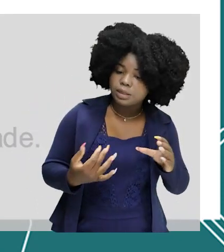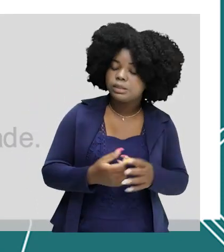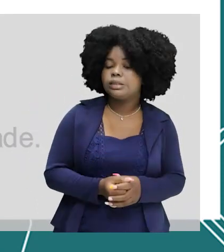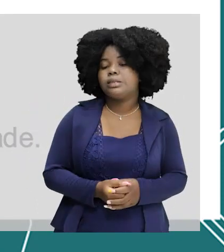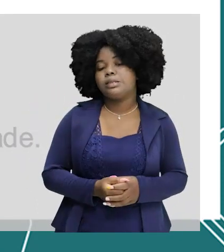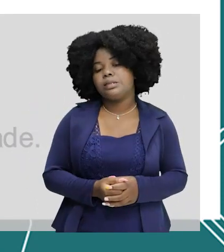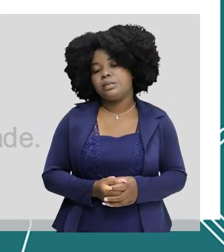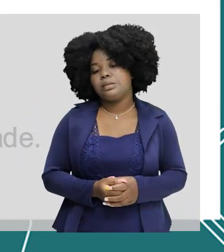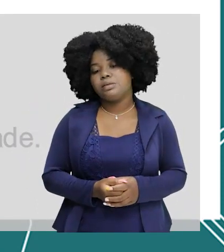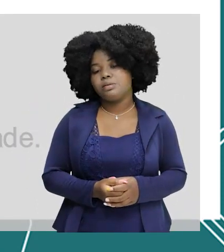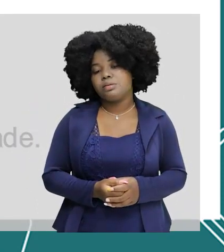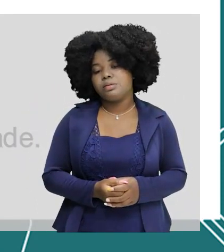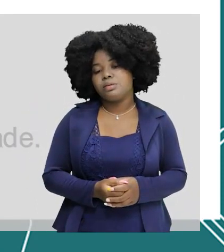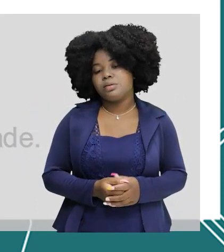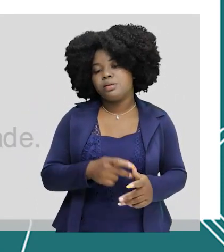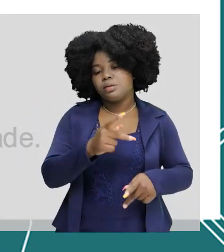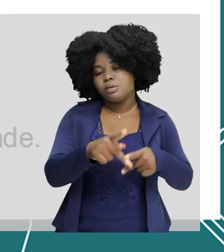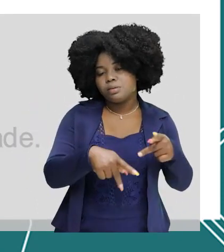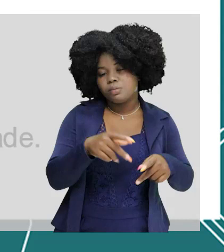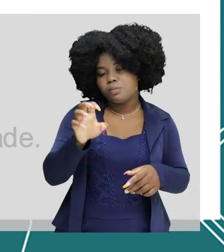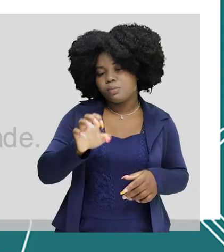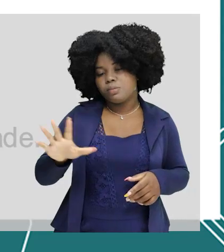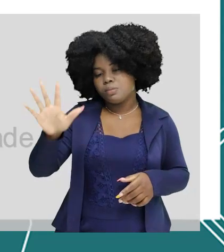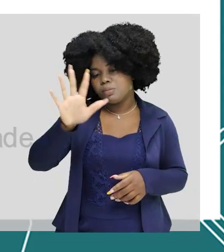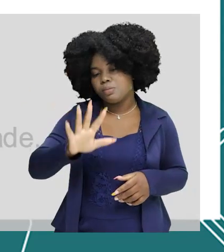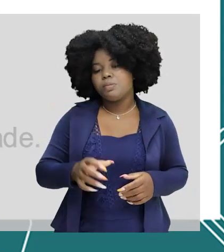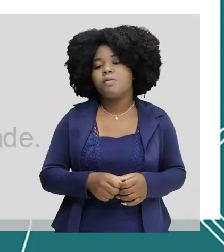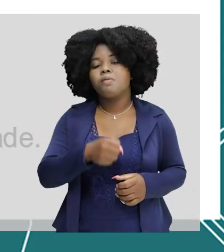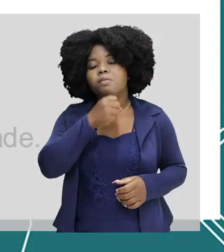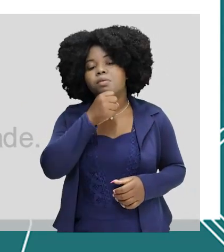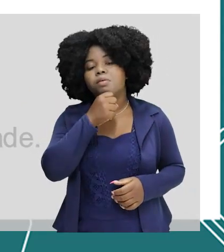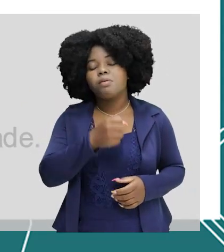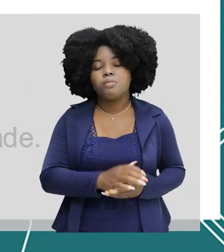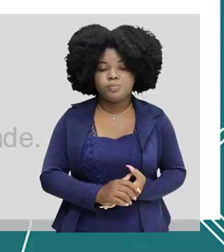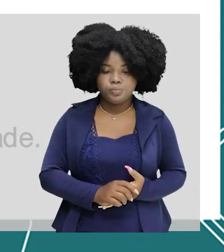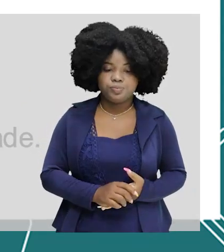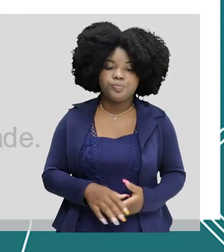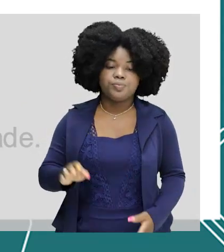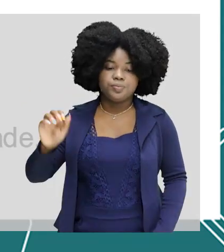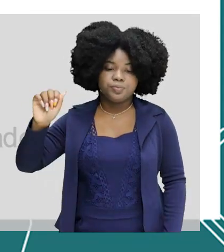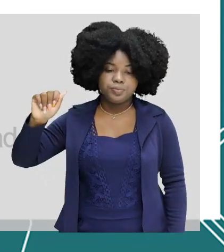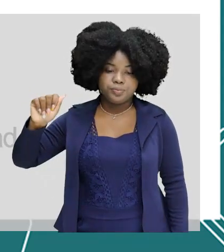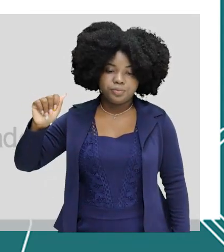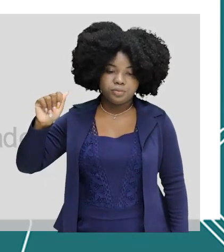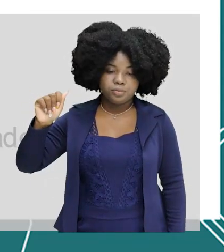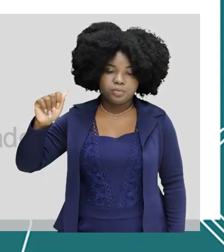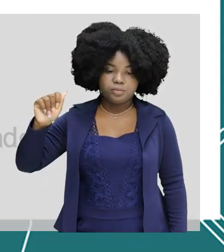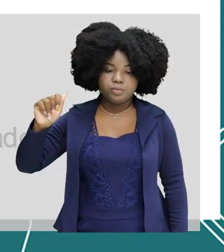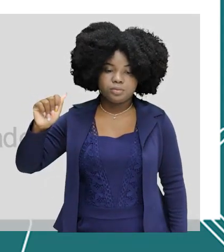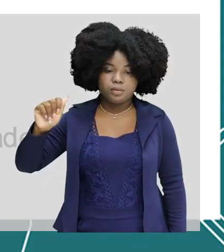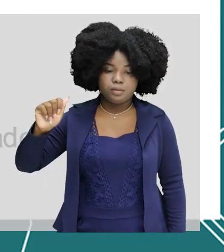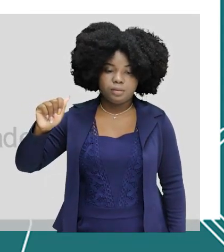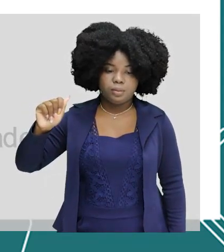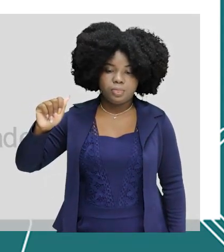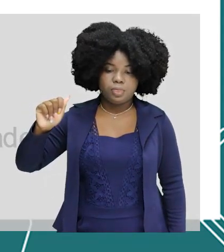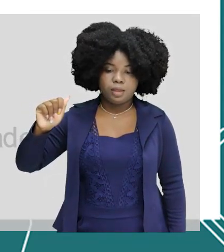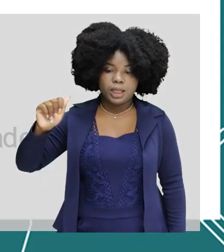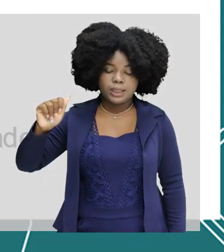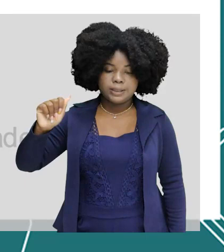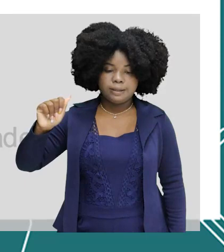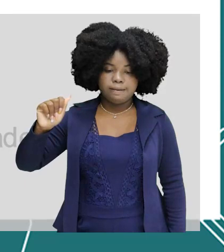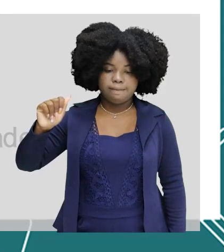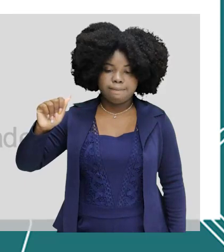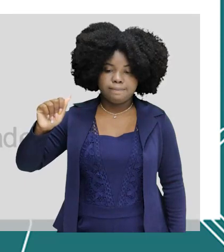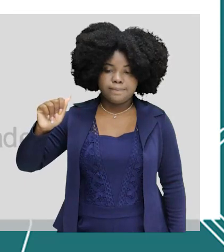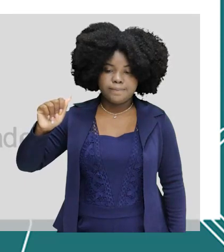fazer com que a população europeia venha envelhecendo? Letra A. Declínio da taxa de natalidade e aumento da longevidade. A Europa vem